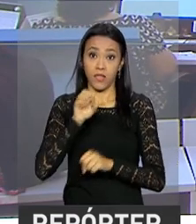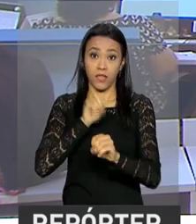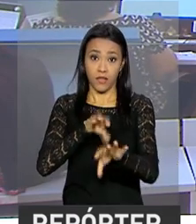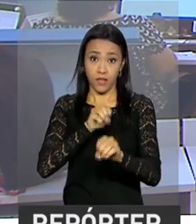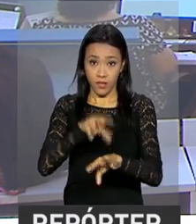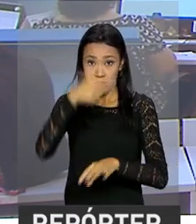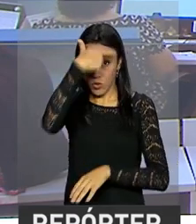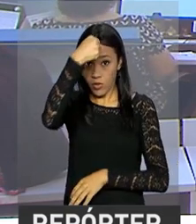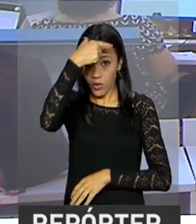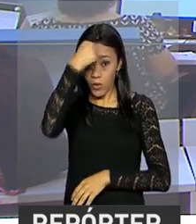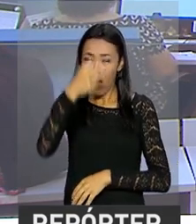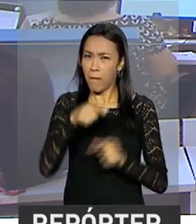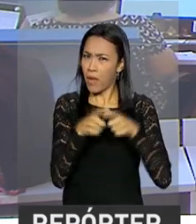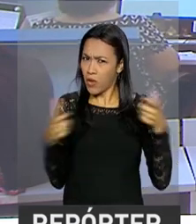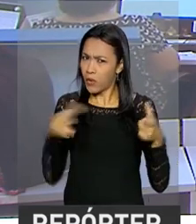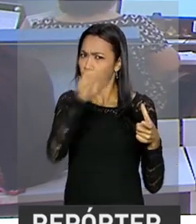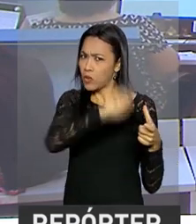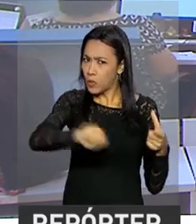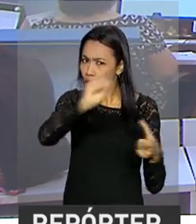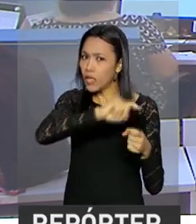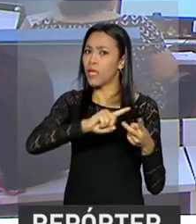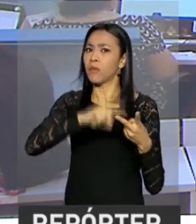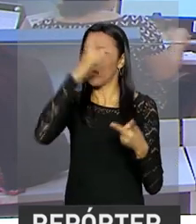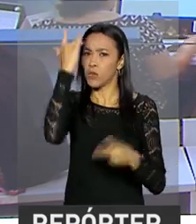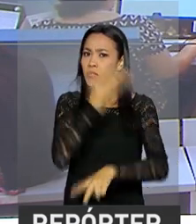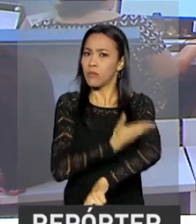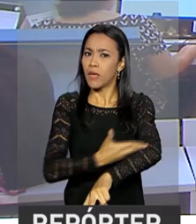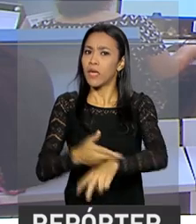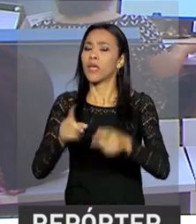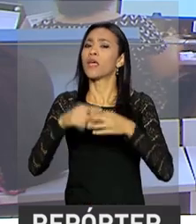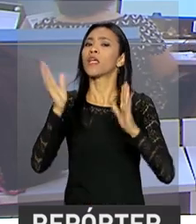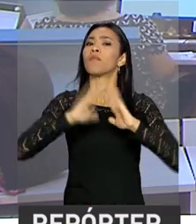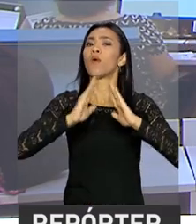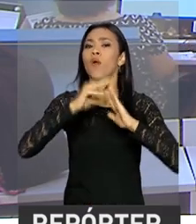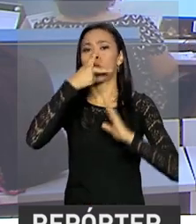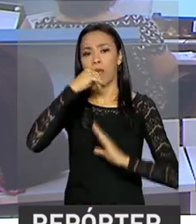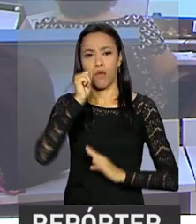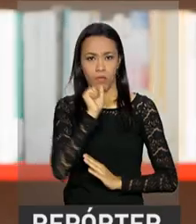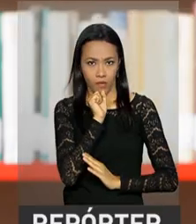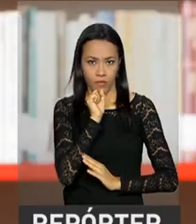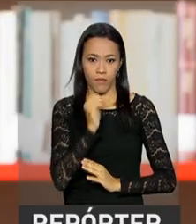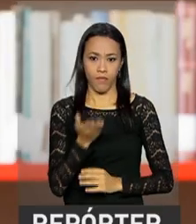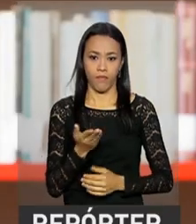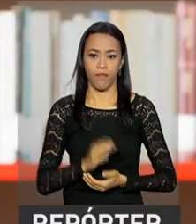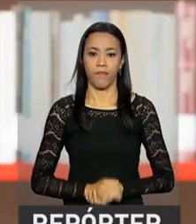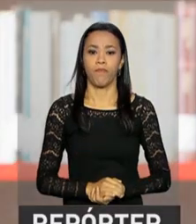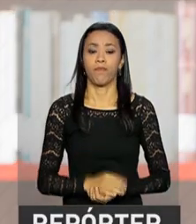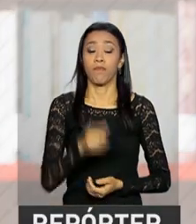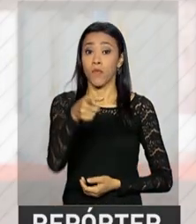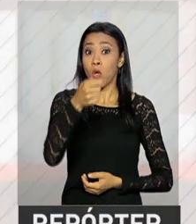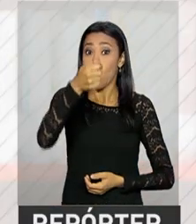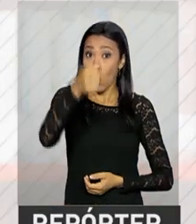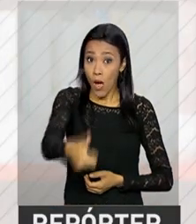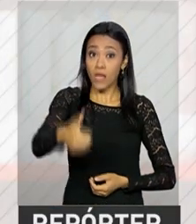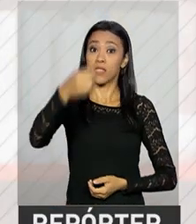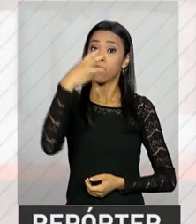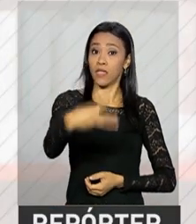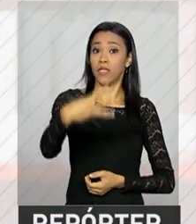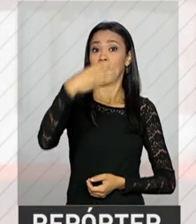é formada por solteiros brancos e que moram com os pais quase